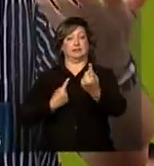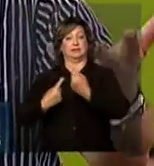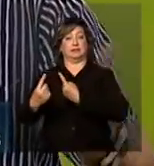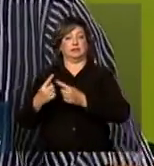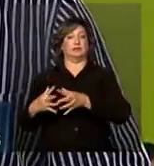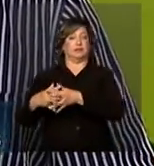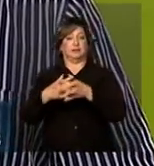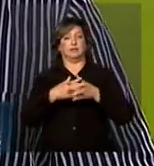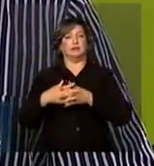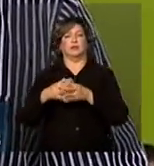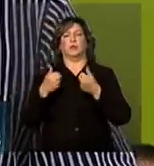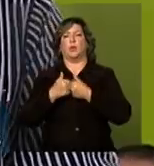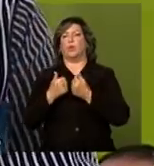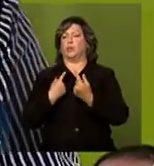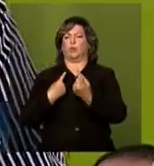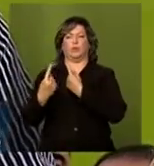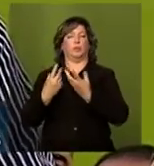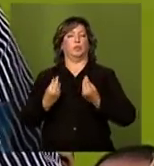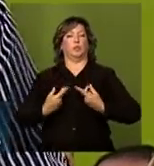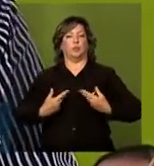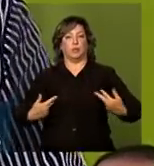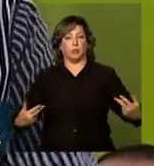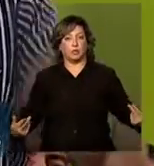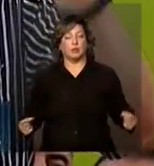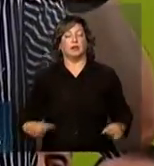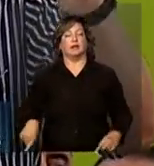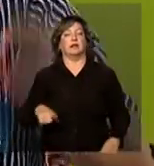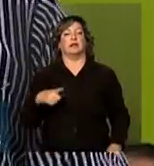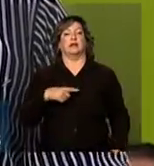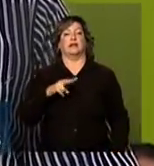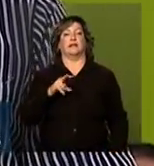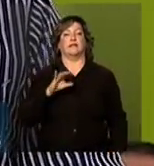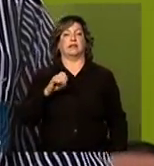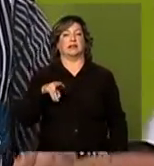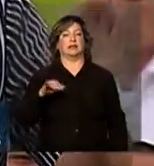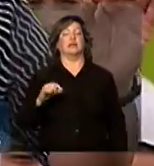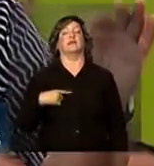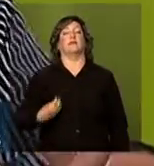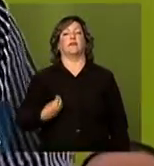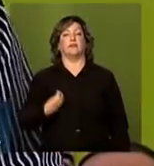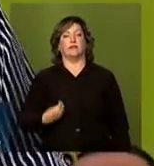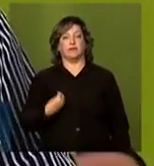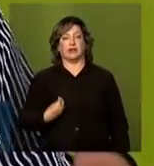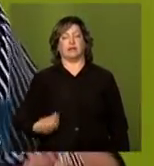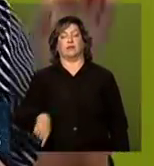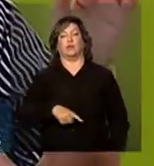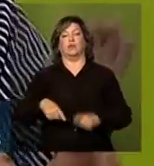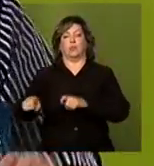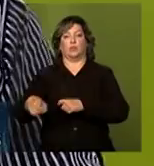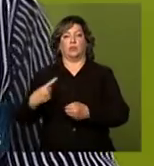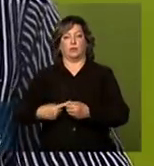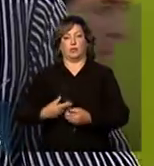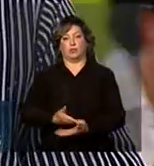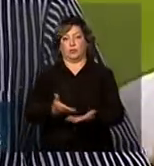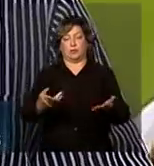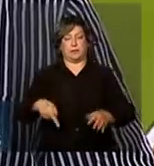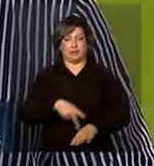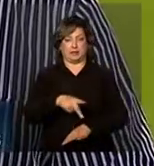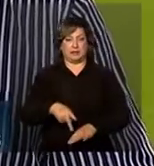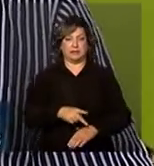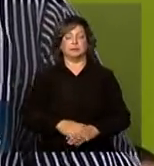as necessidades da população que vive do Meio Rural do nosso país mas